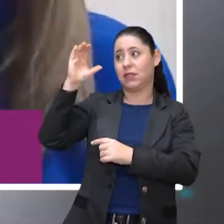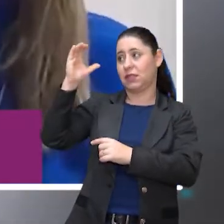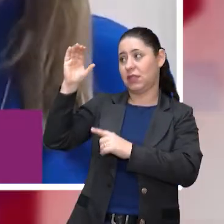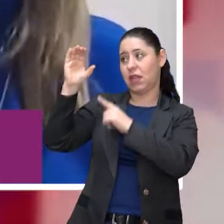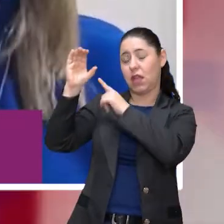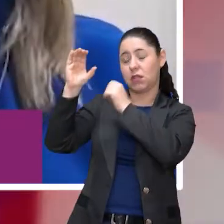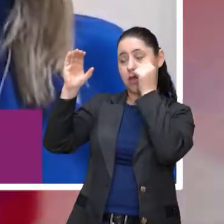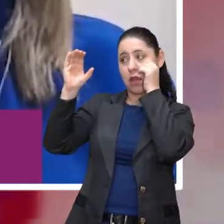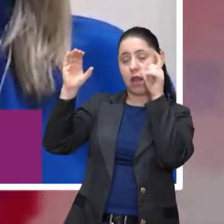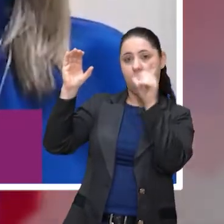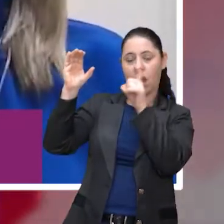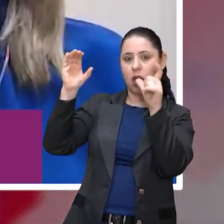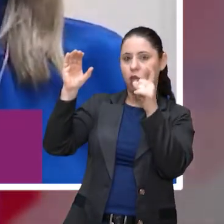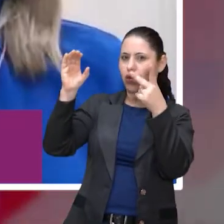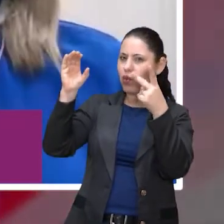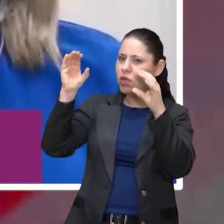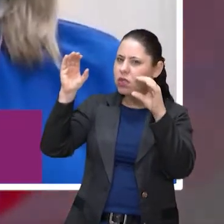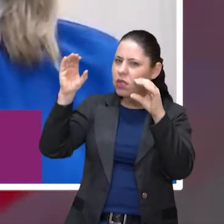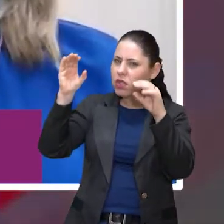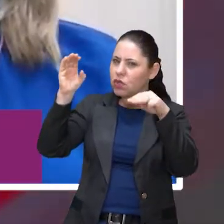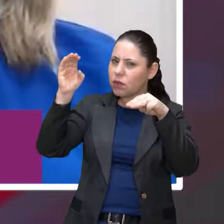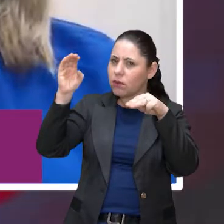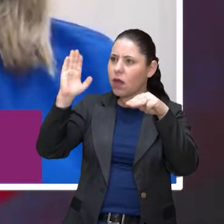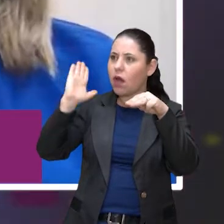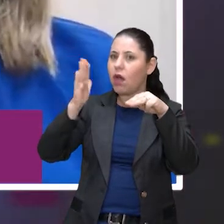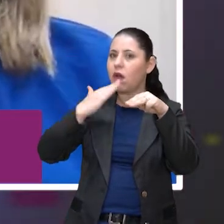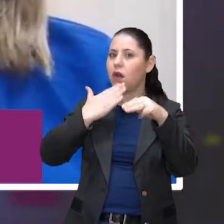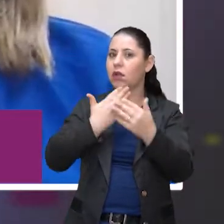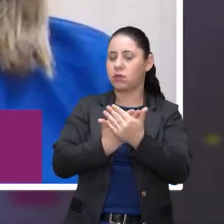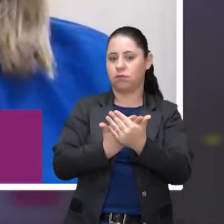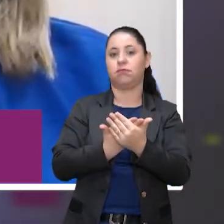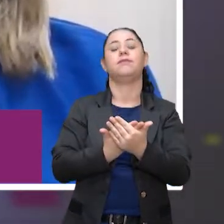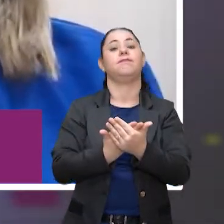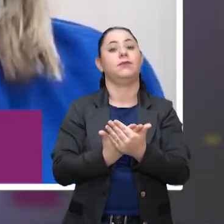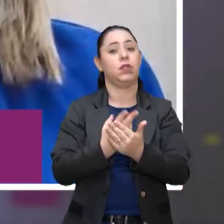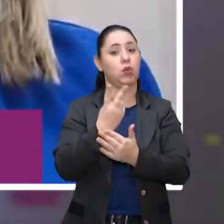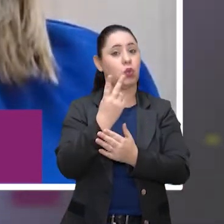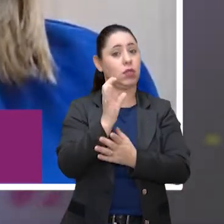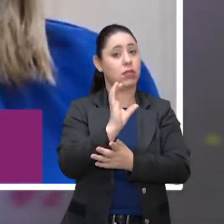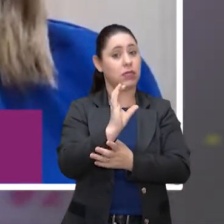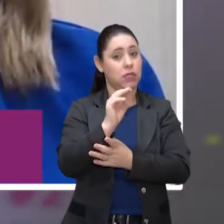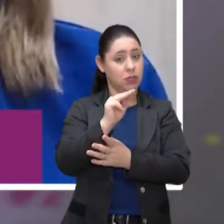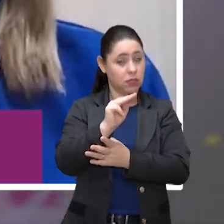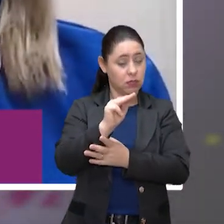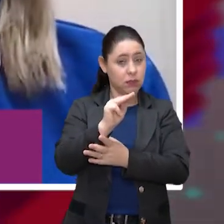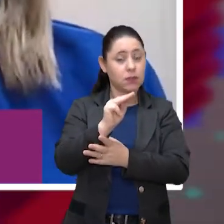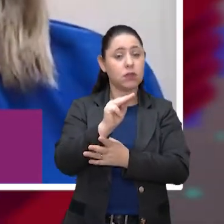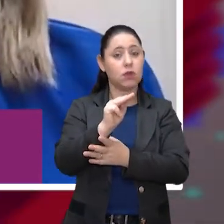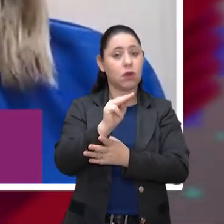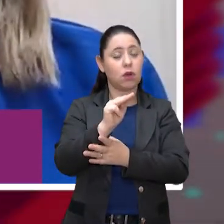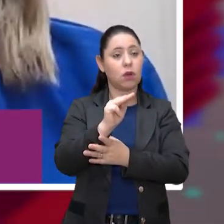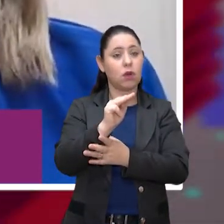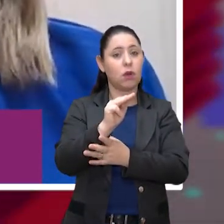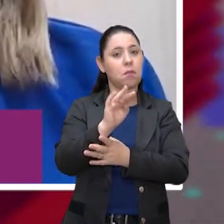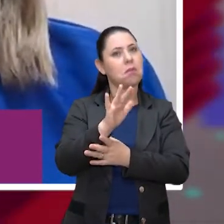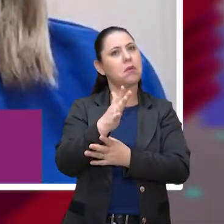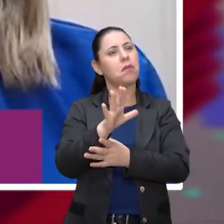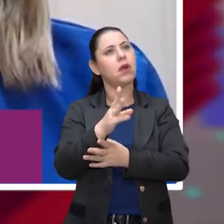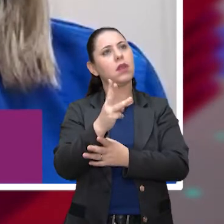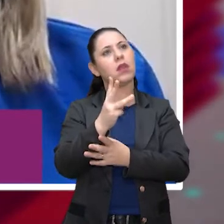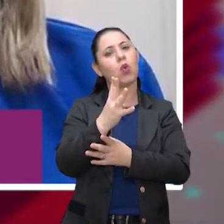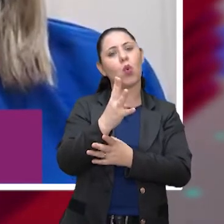2 centímetros. Sim, a partir de 2 centímetros, a grande maioria, mas a média é de 3 a